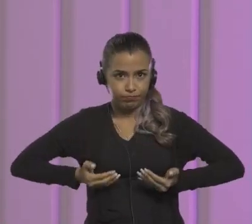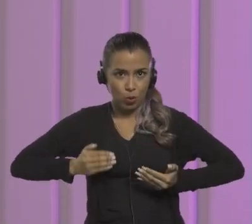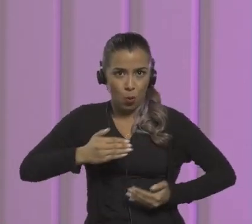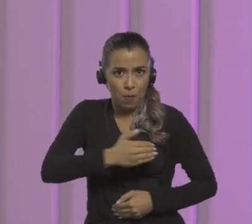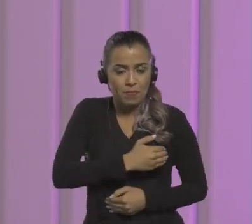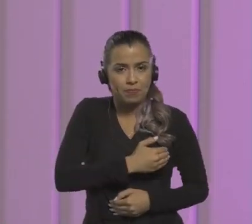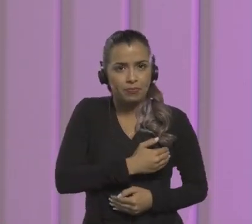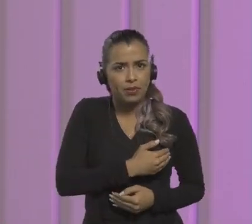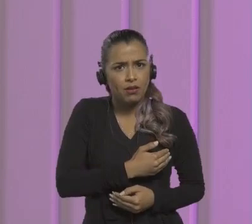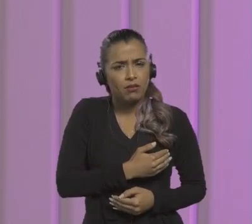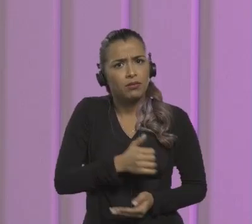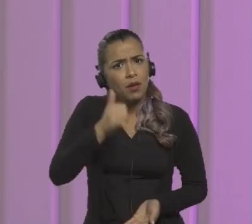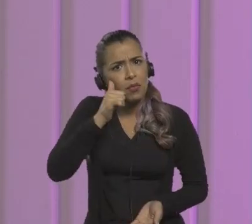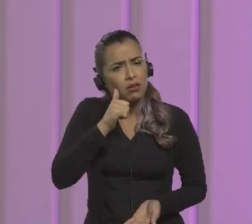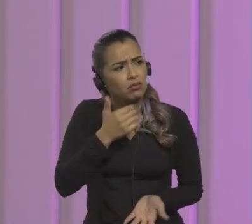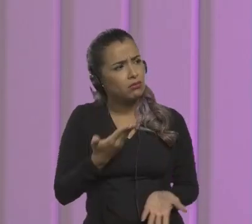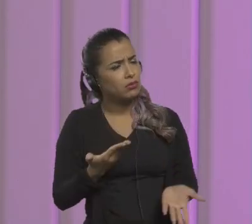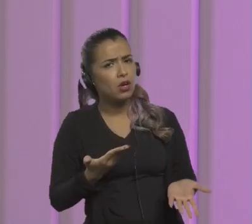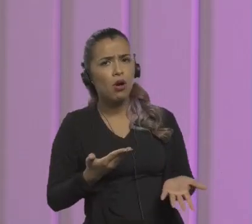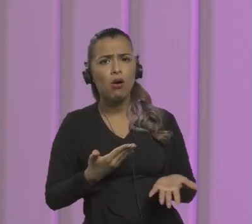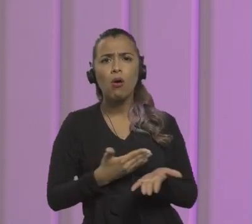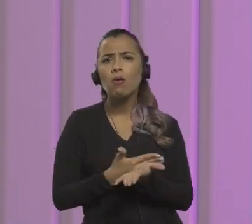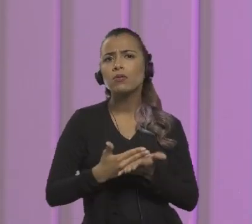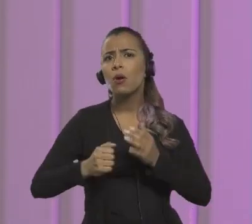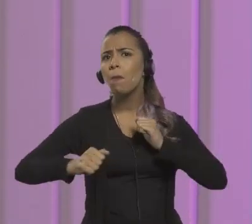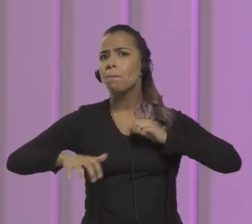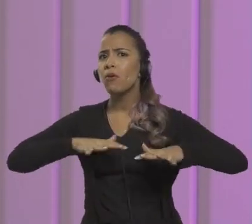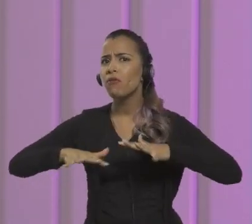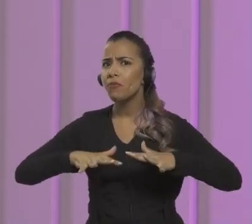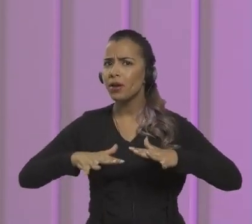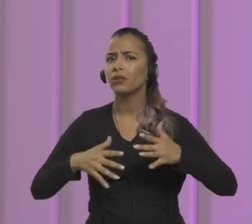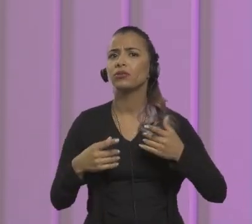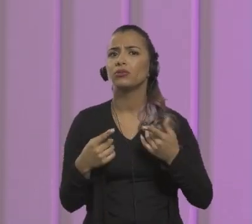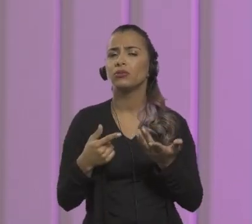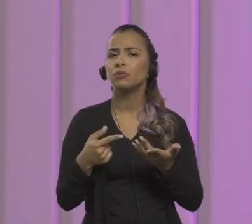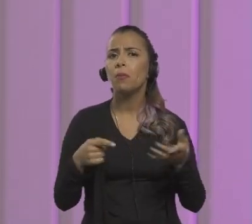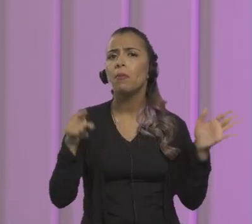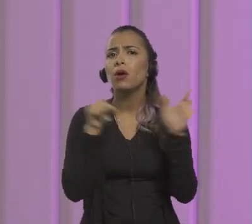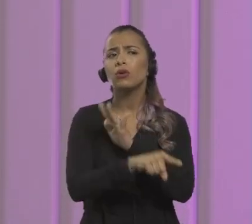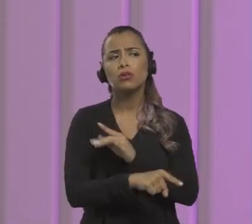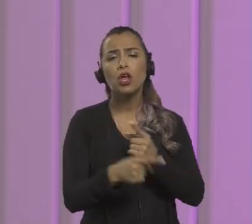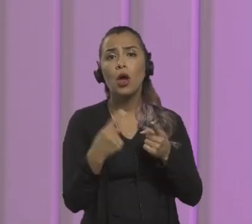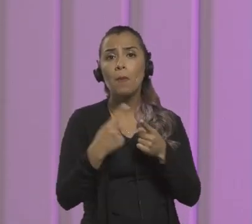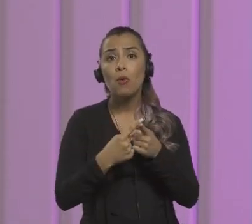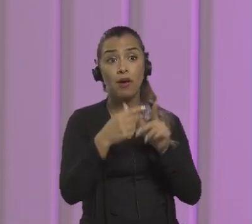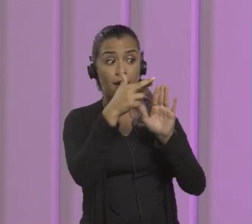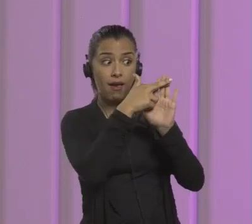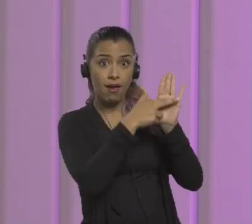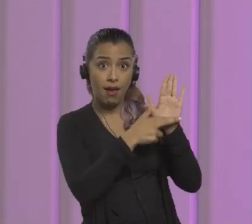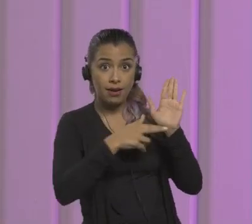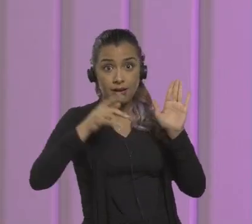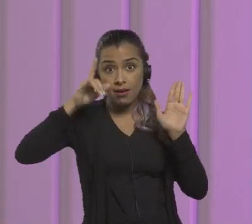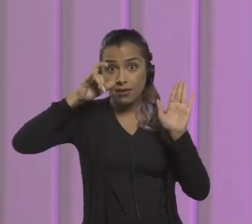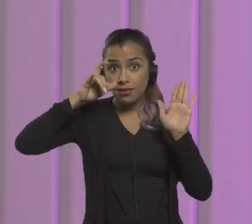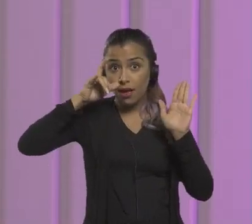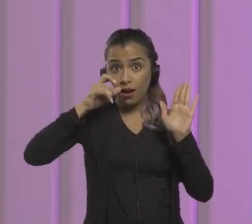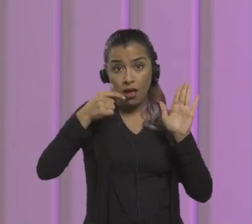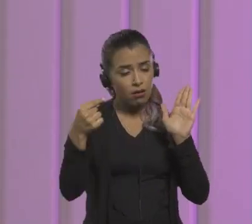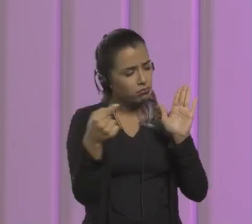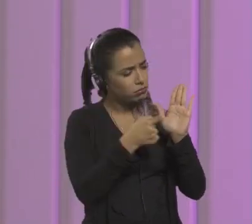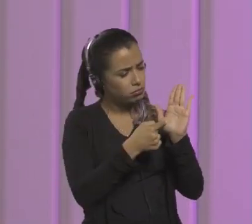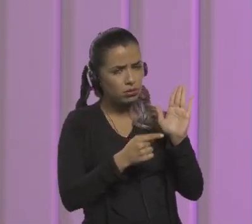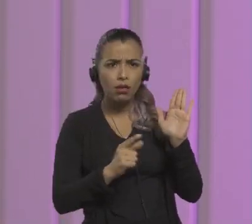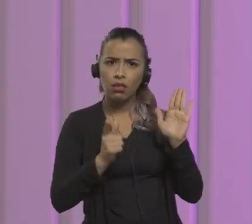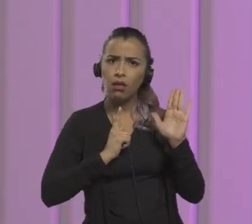que questionava isso, porque nas regras do Instagram, ela poderia postar uma foto assim, assim como as mulheres magras postam. E